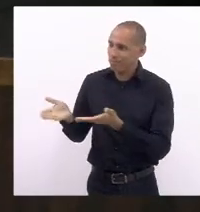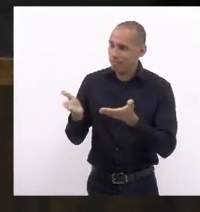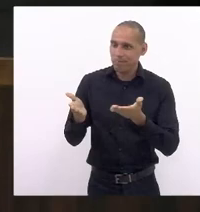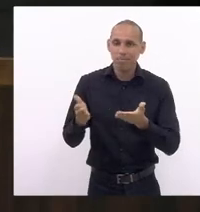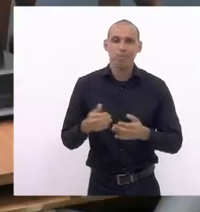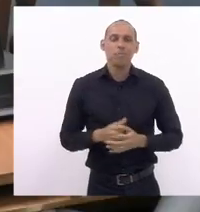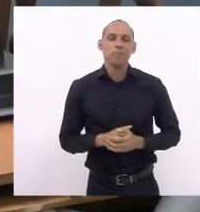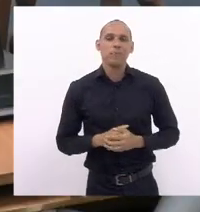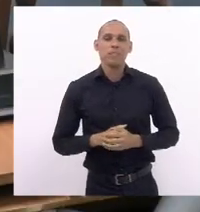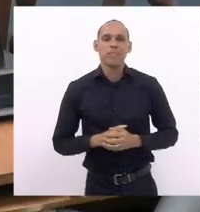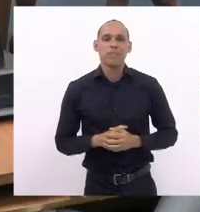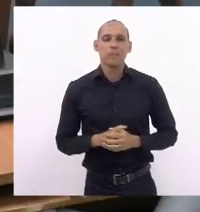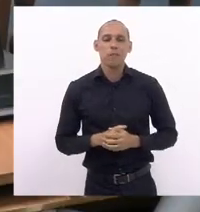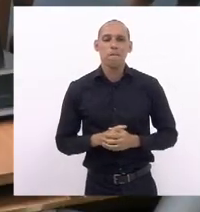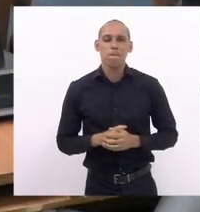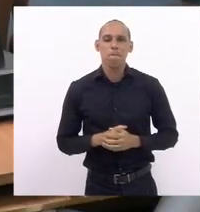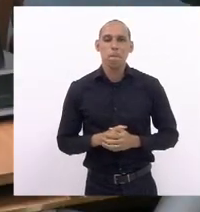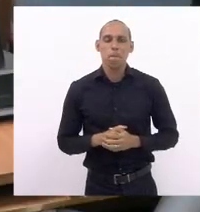Bittencourt.